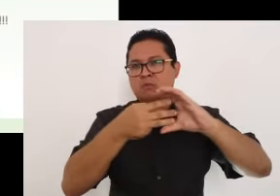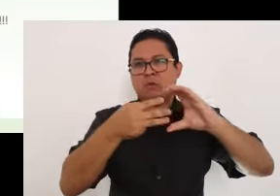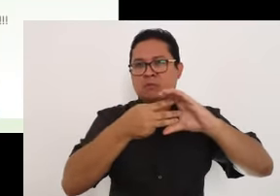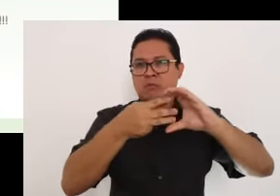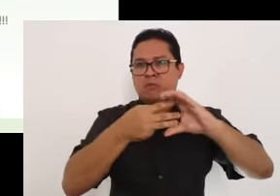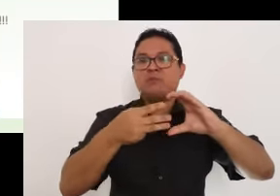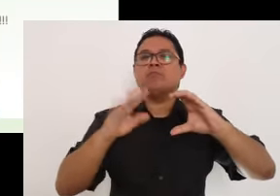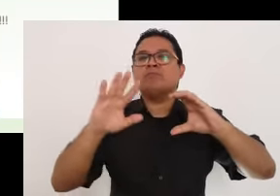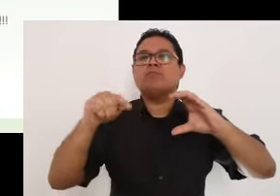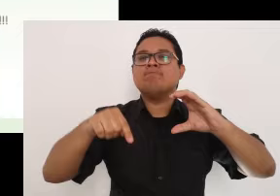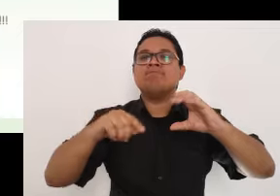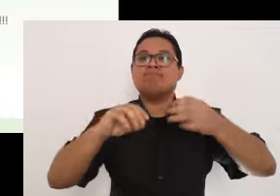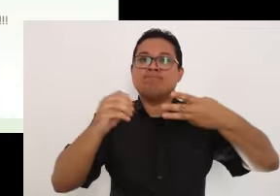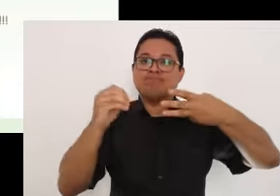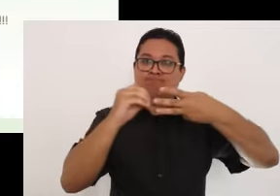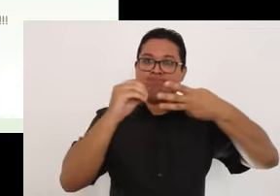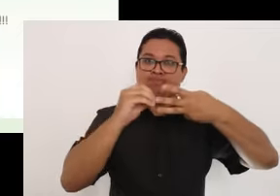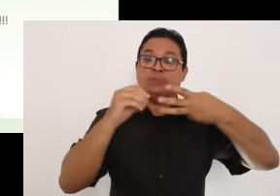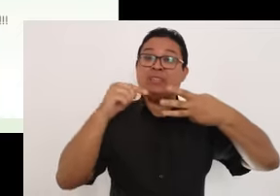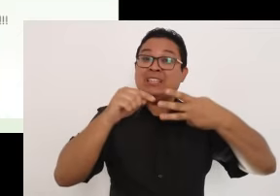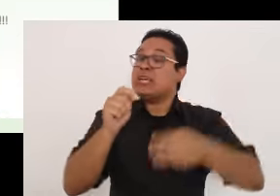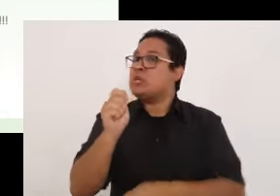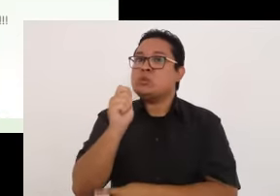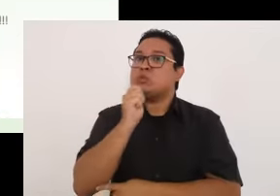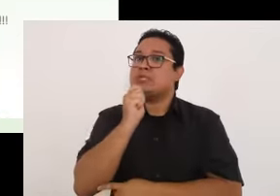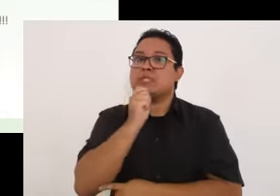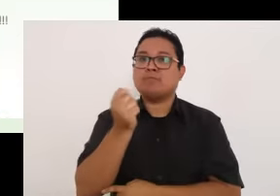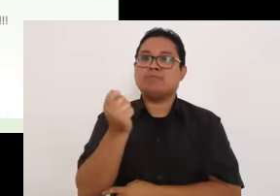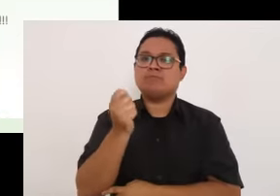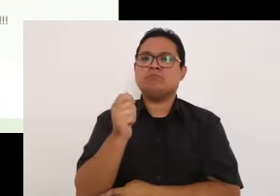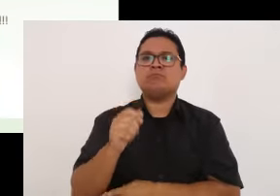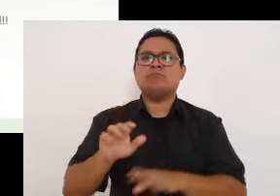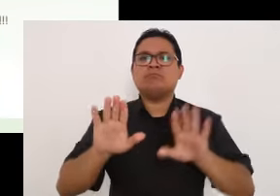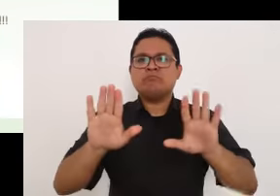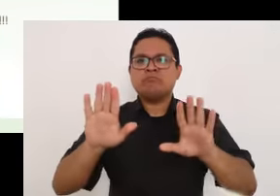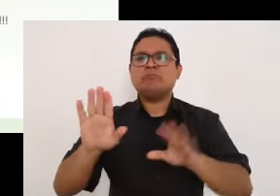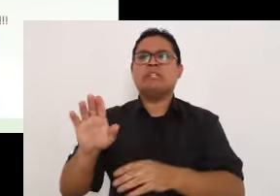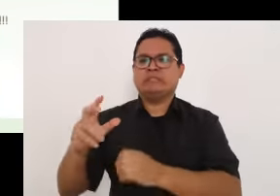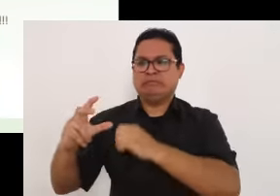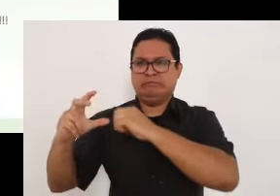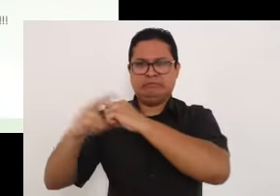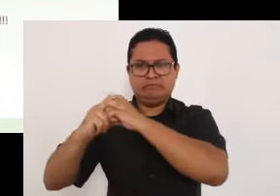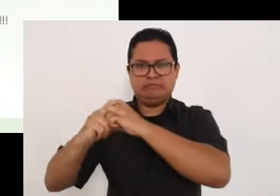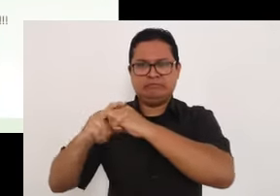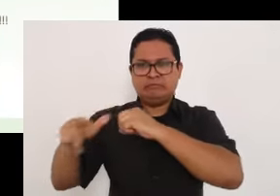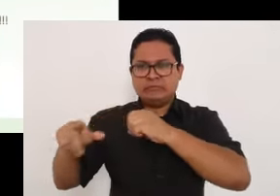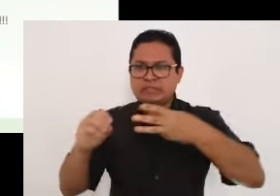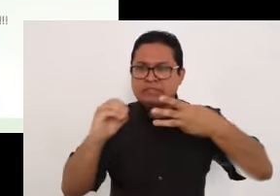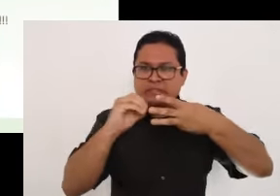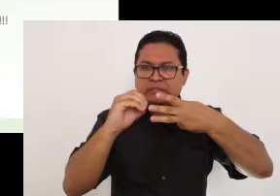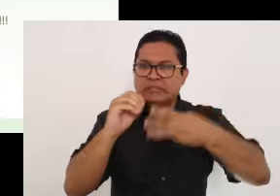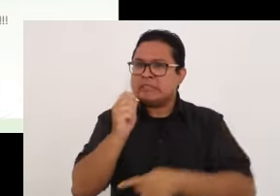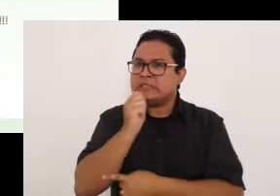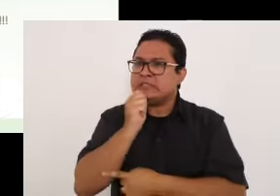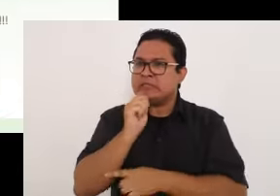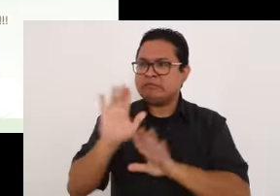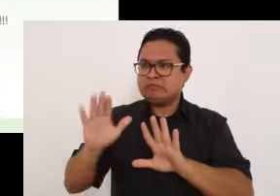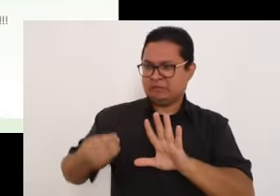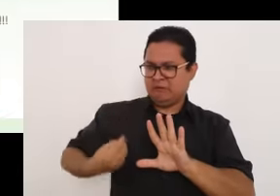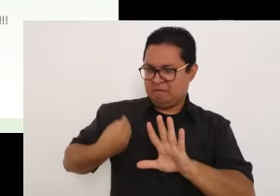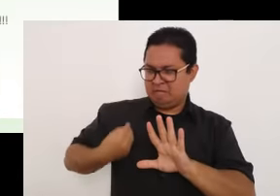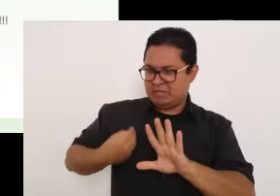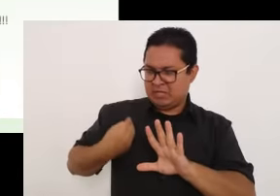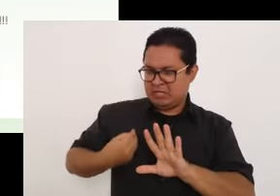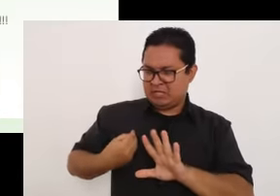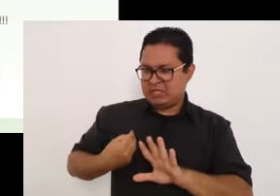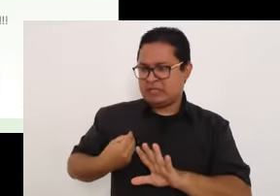Então, o vírus é vivo ou não é? Bom, aí é uma questão que a gente não tem uma